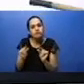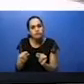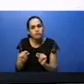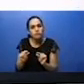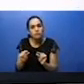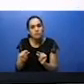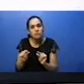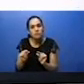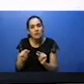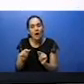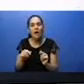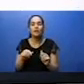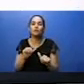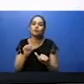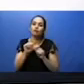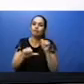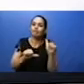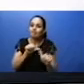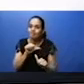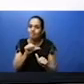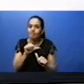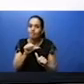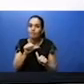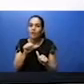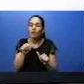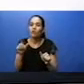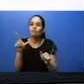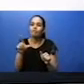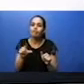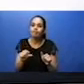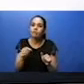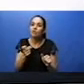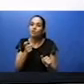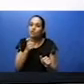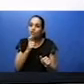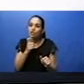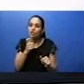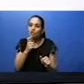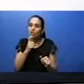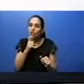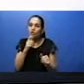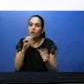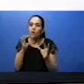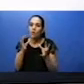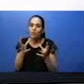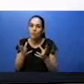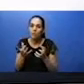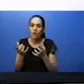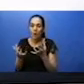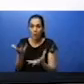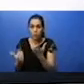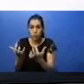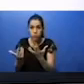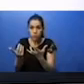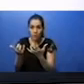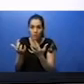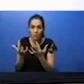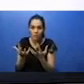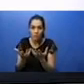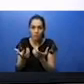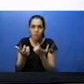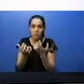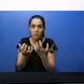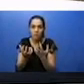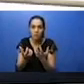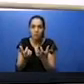fazer o oposto, eu vou resfriar. Então, resfriando uma substância no estado gasoso, eu diminuo a agitação das partículas,